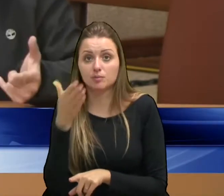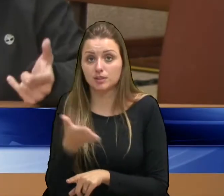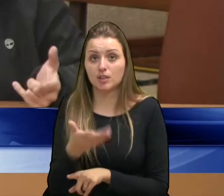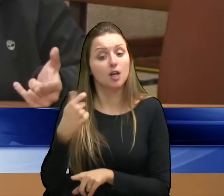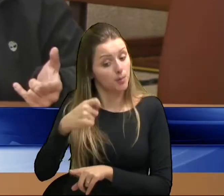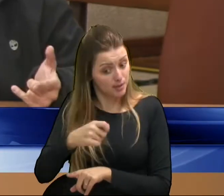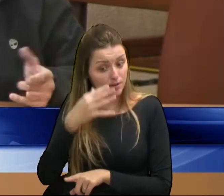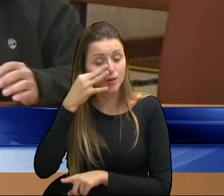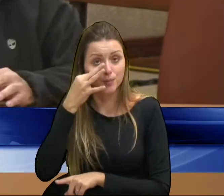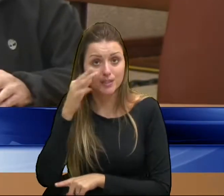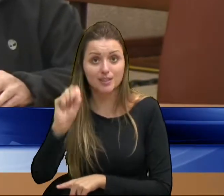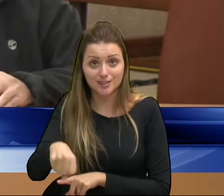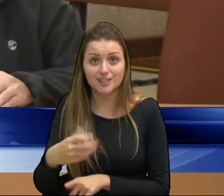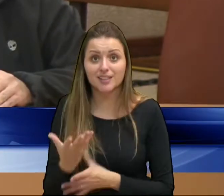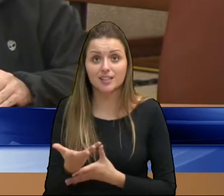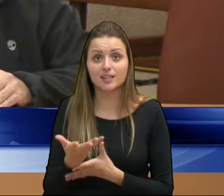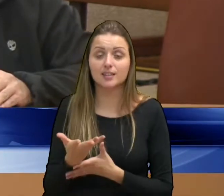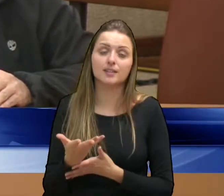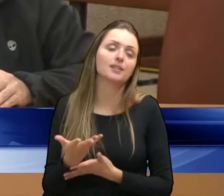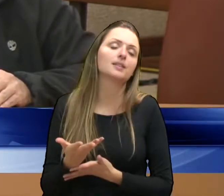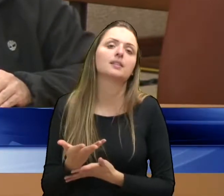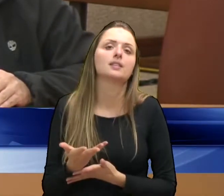estar presente aqui. Então, assim, ó,